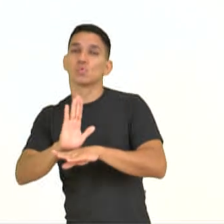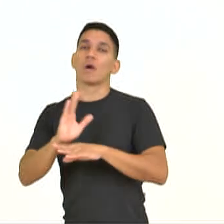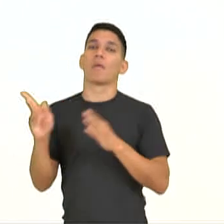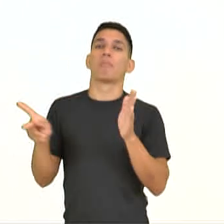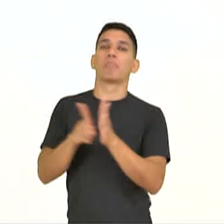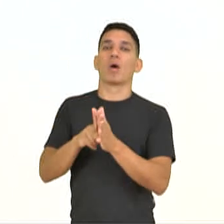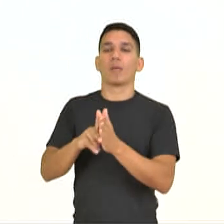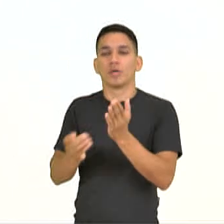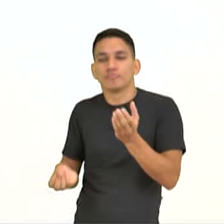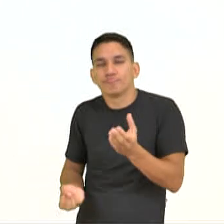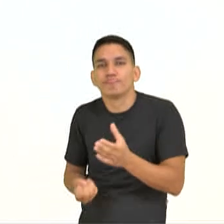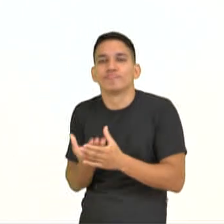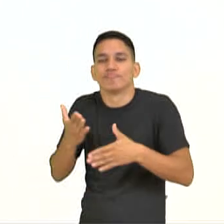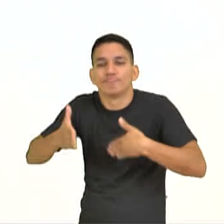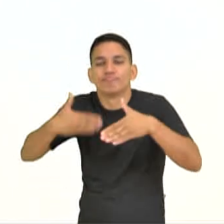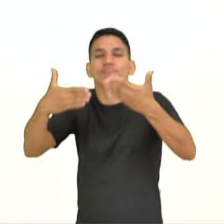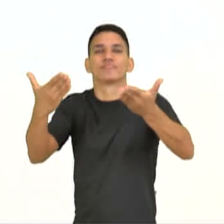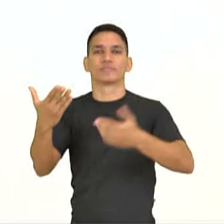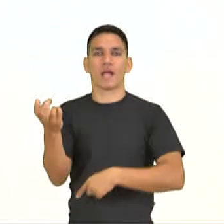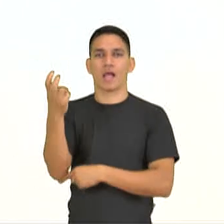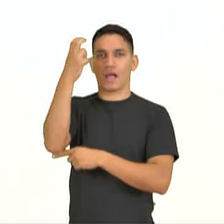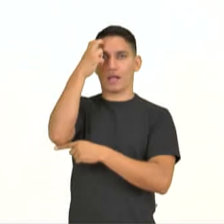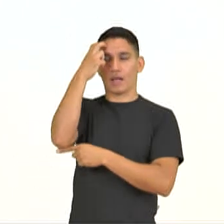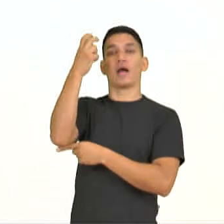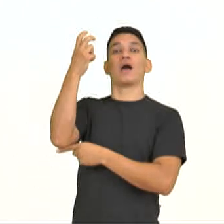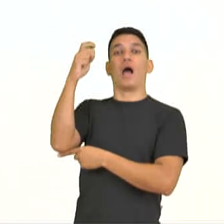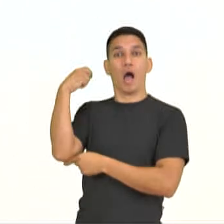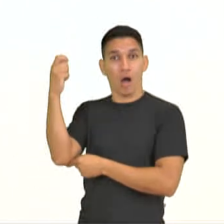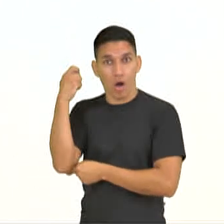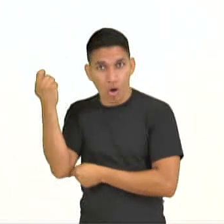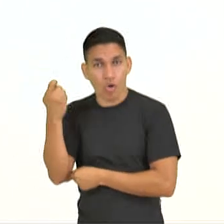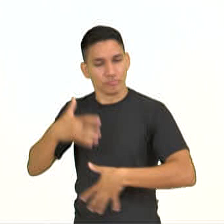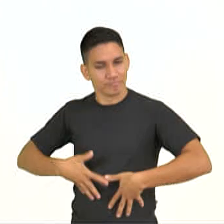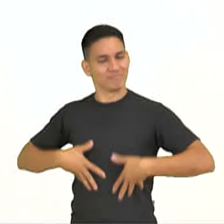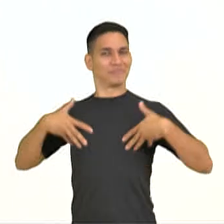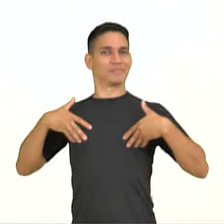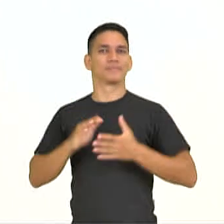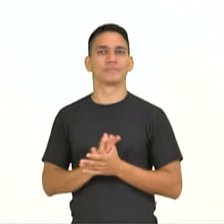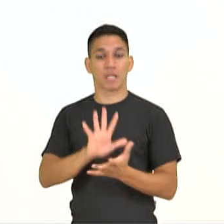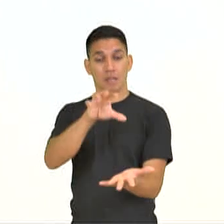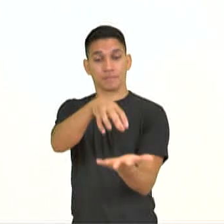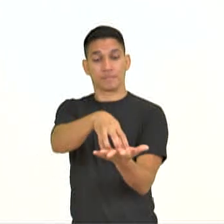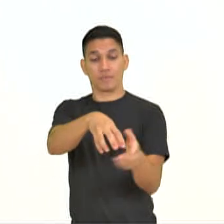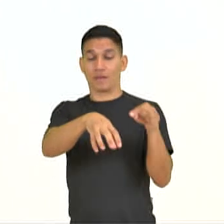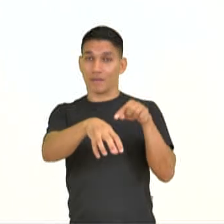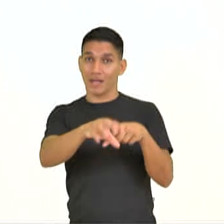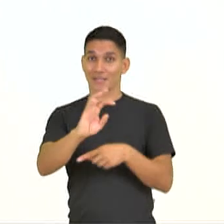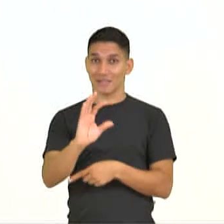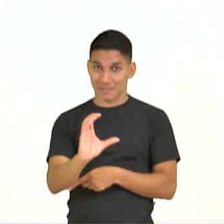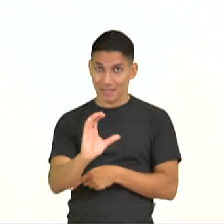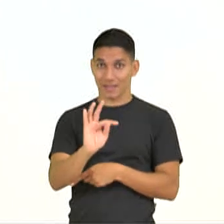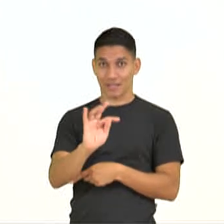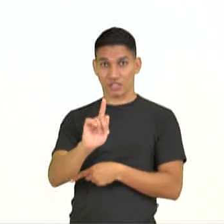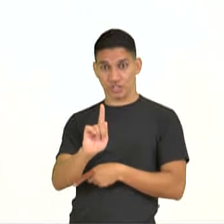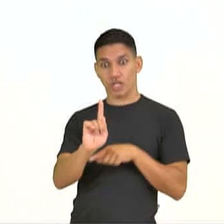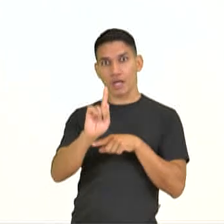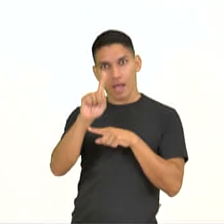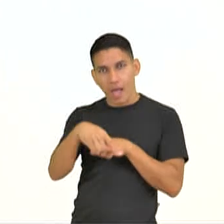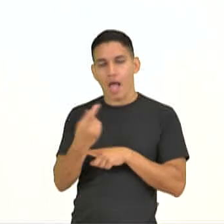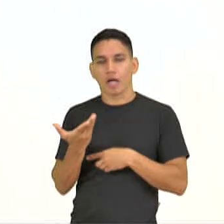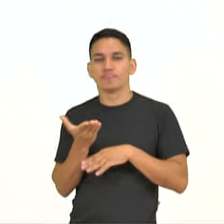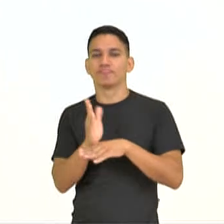cultura e do orgulho gaúcho, sendo os CTGs responsáveis por essa manutenção no Brasil e no